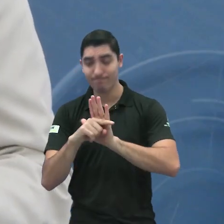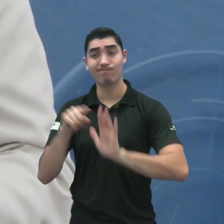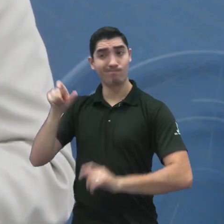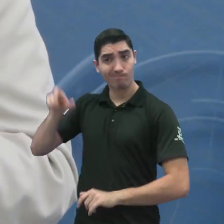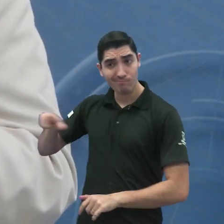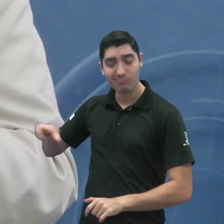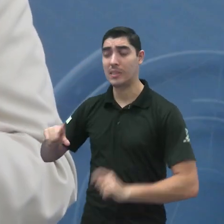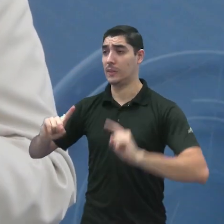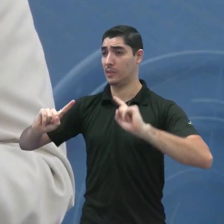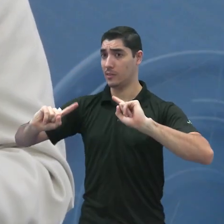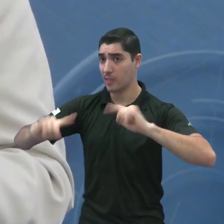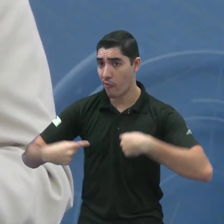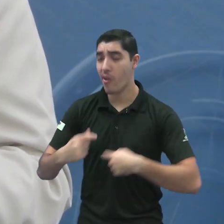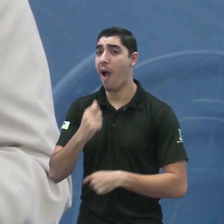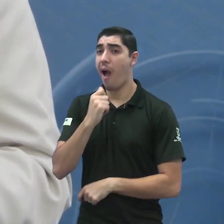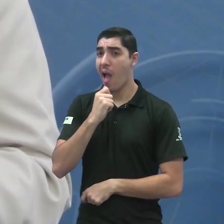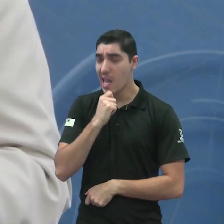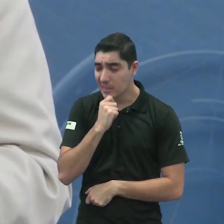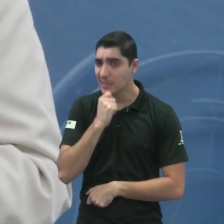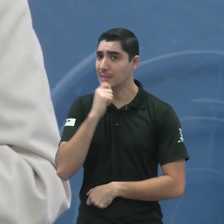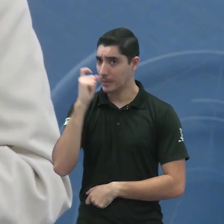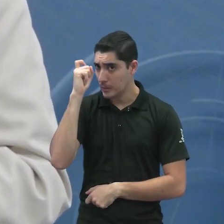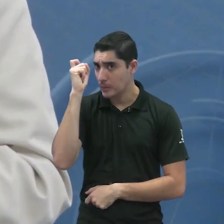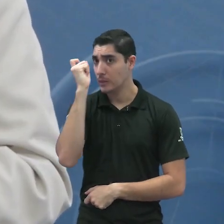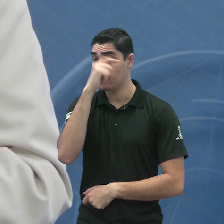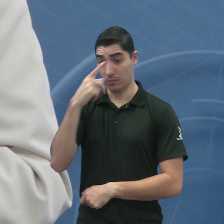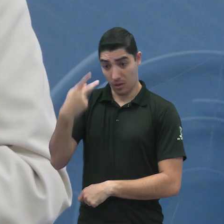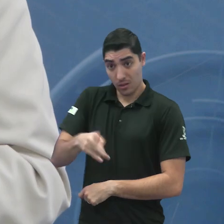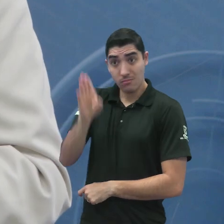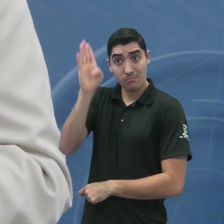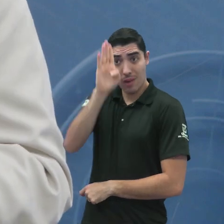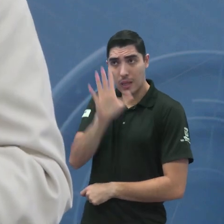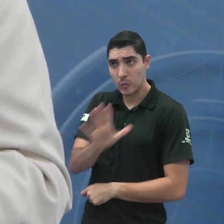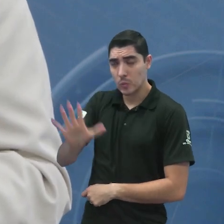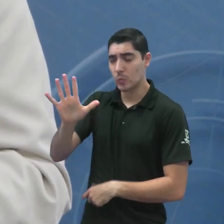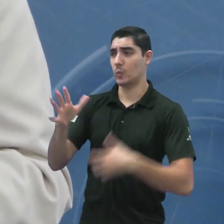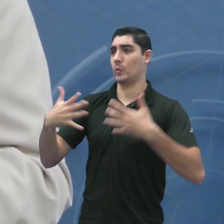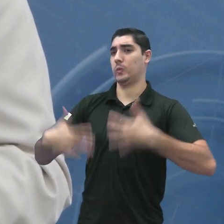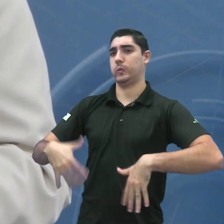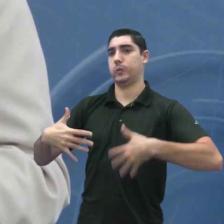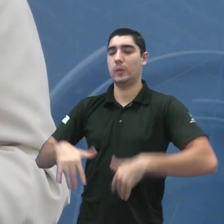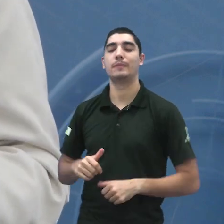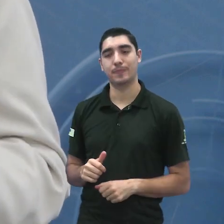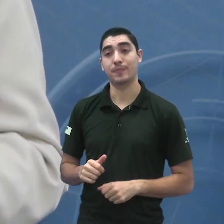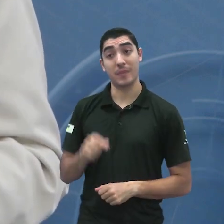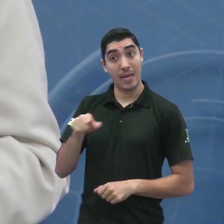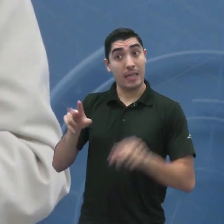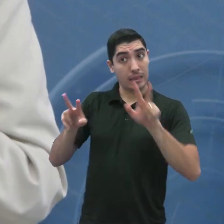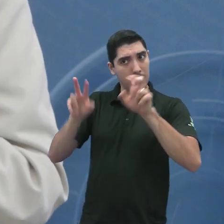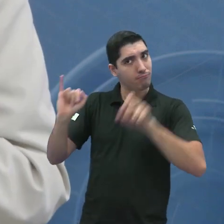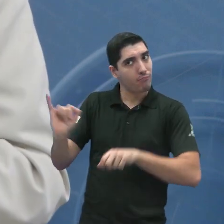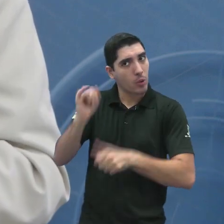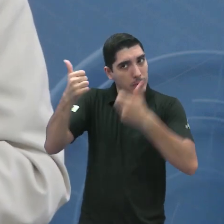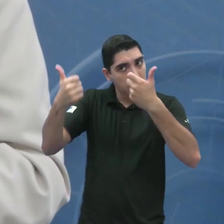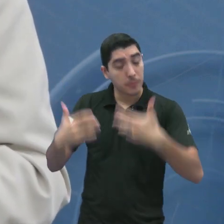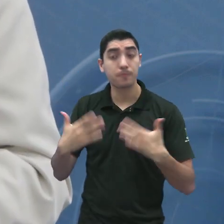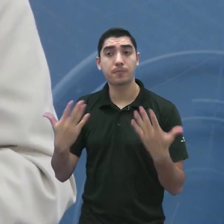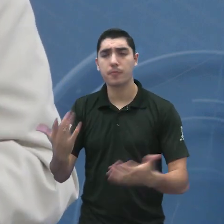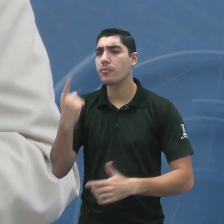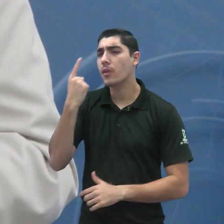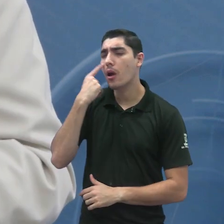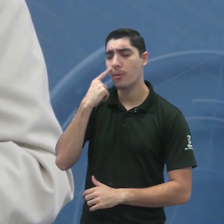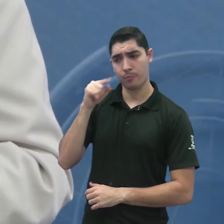ainda marcam a trajetória delas no Brasil, né? Assunto muito importante. E, gente, olha só, mesmo